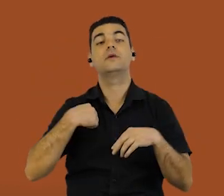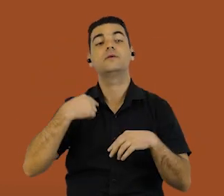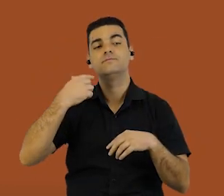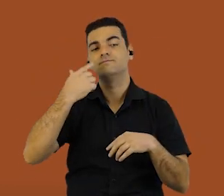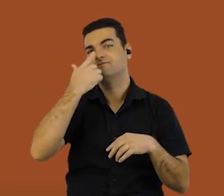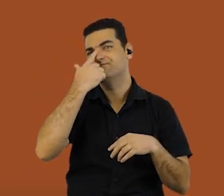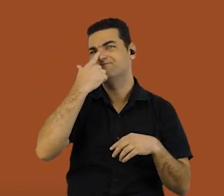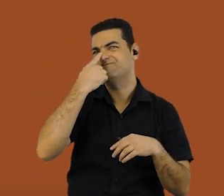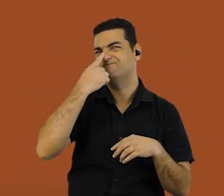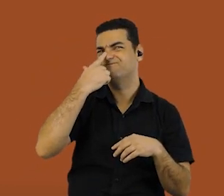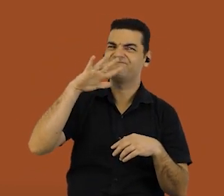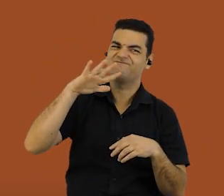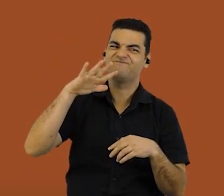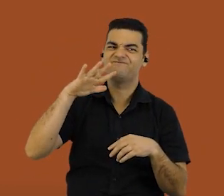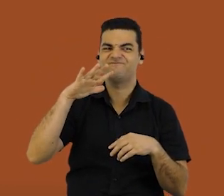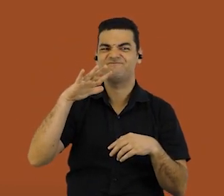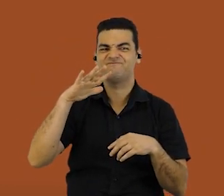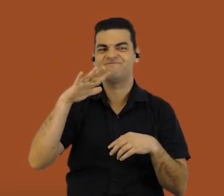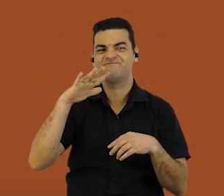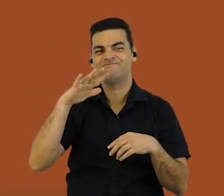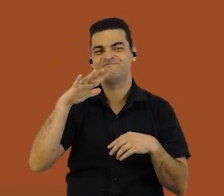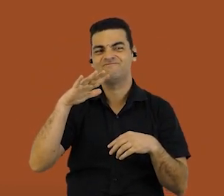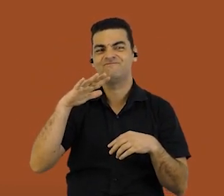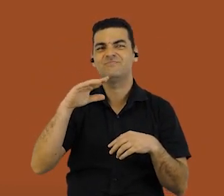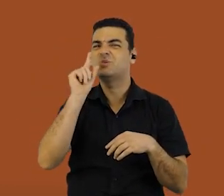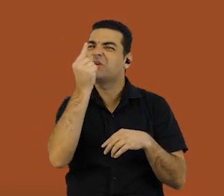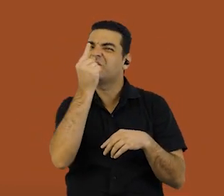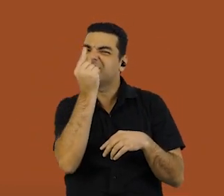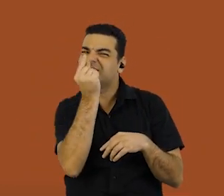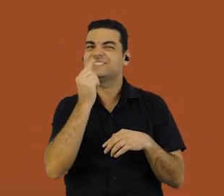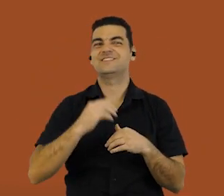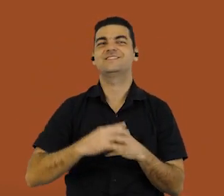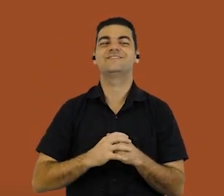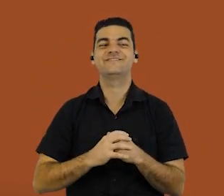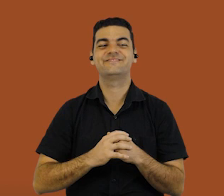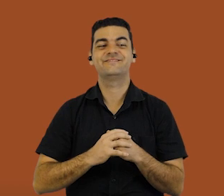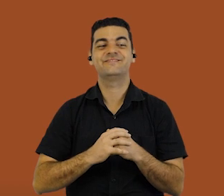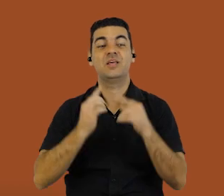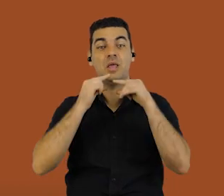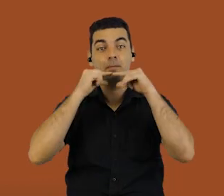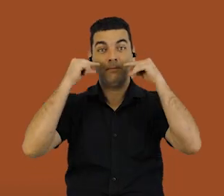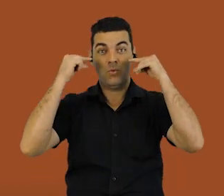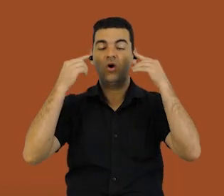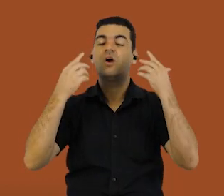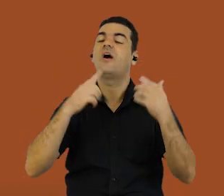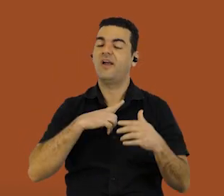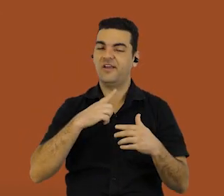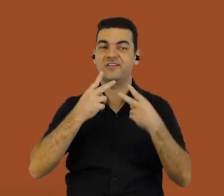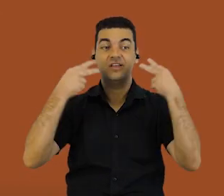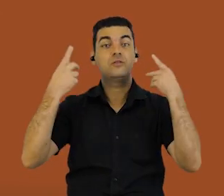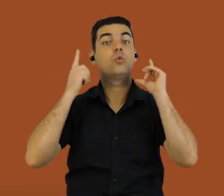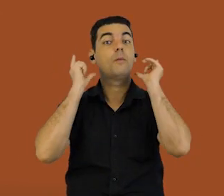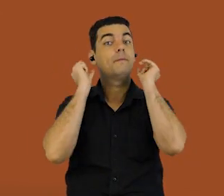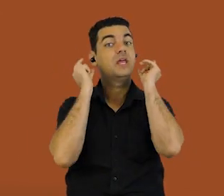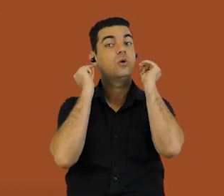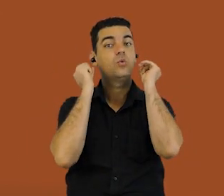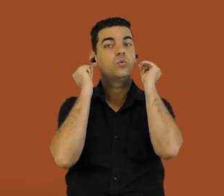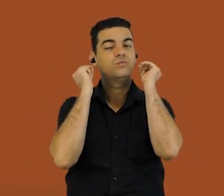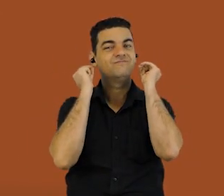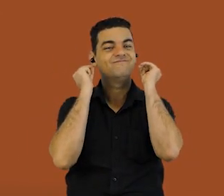tenho nariz mais achatado, a boca carnuda, estou com os